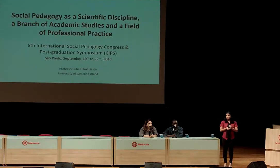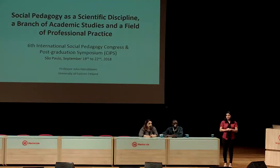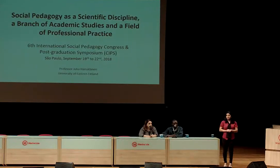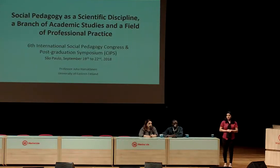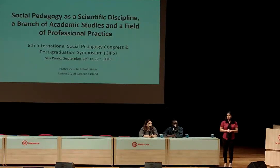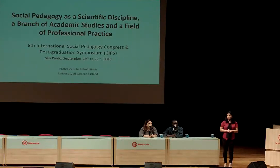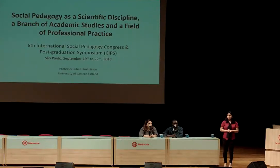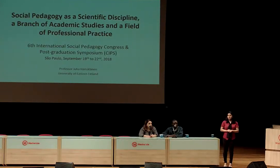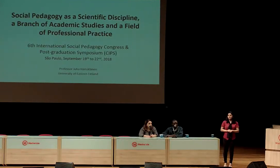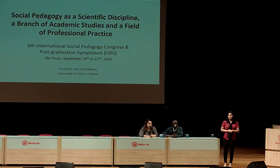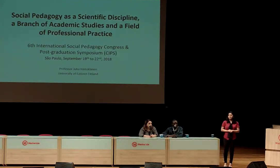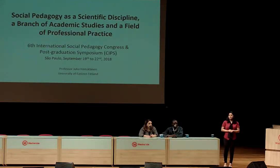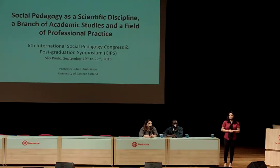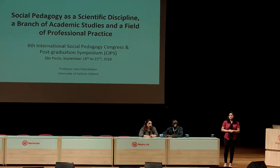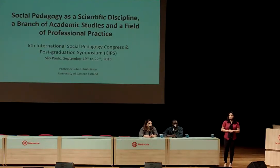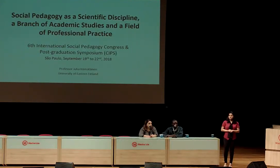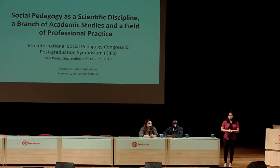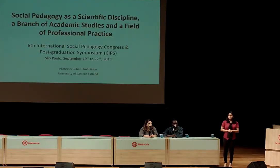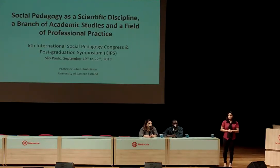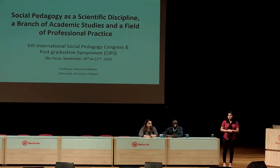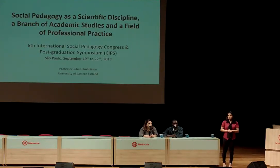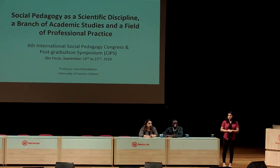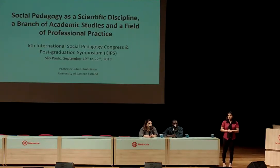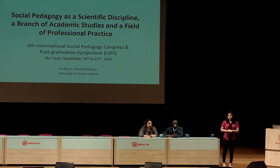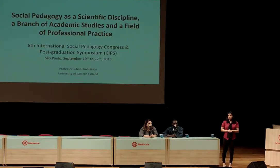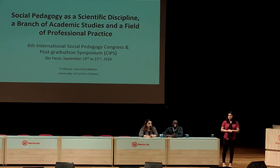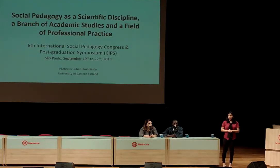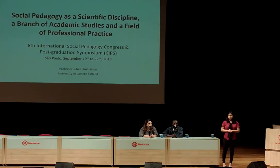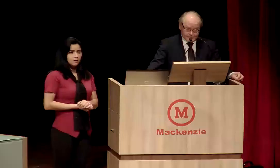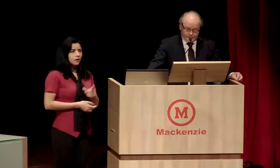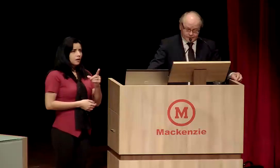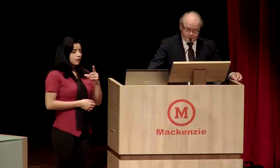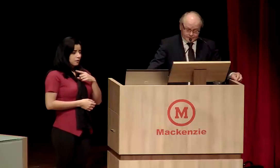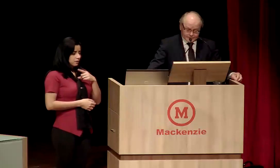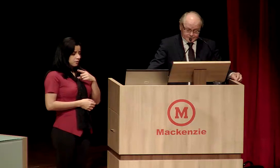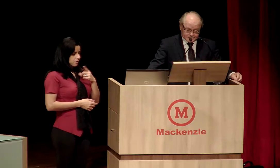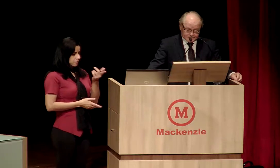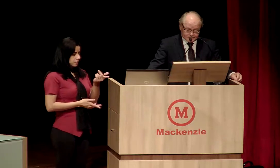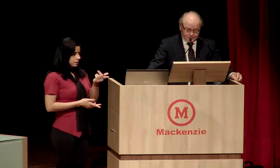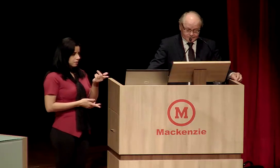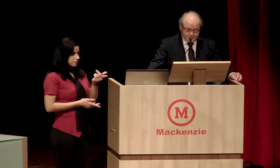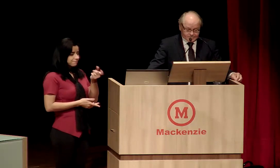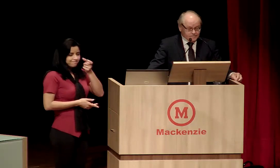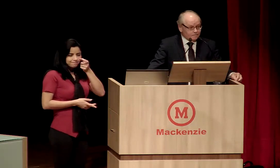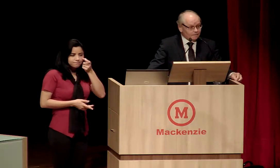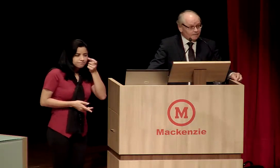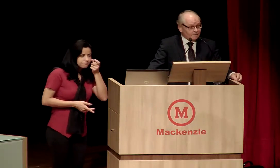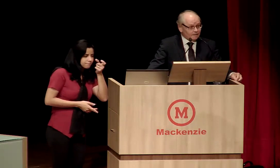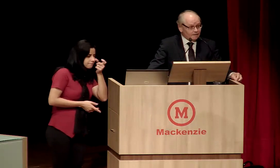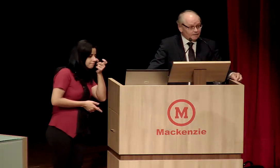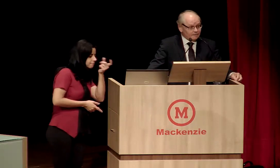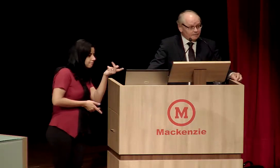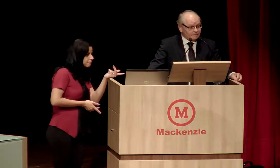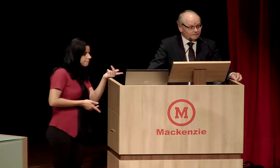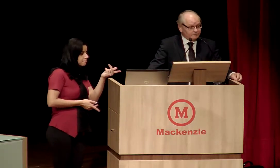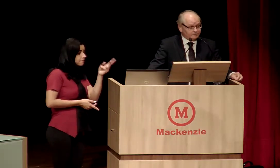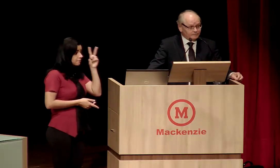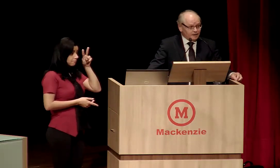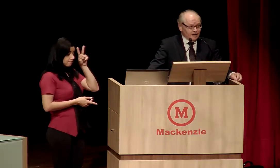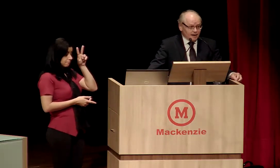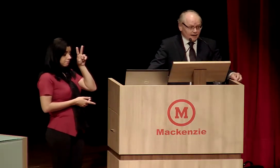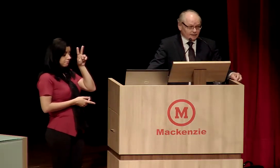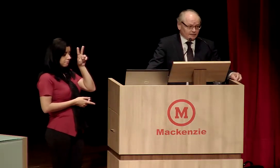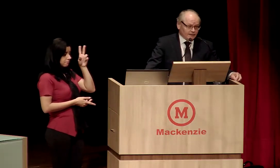interest in idea history. Eu tenho um interesse na